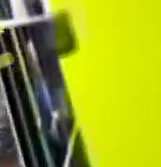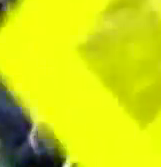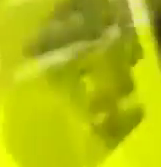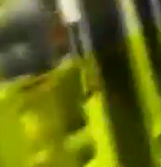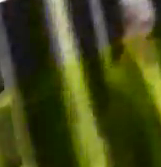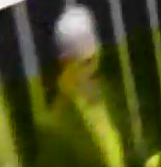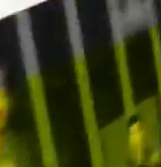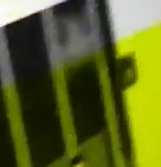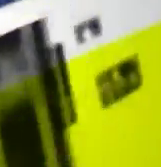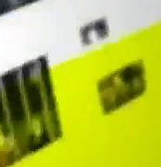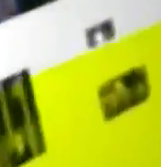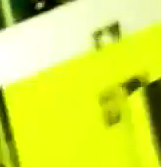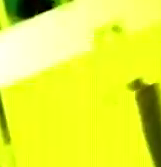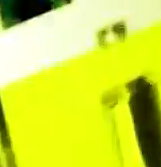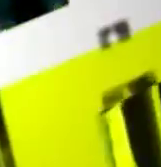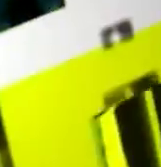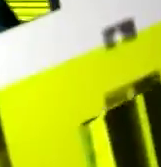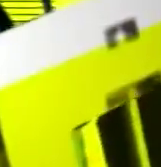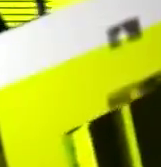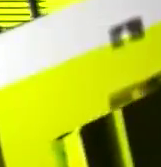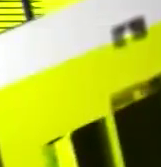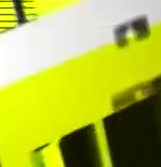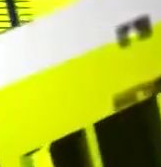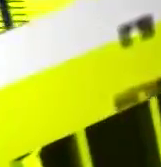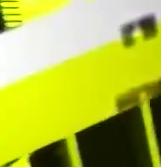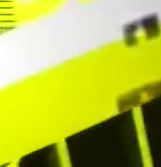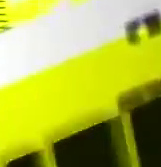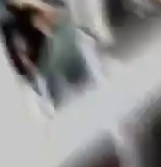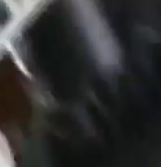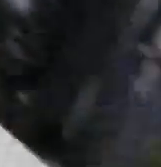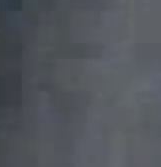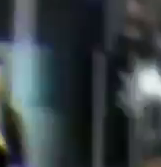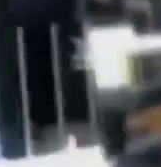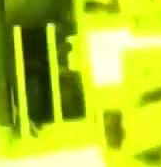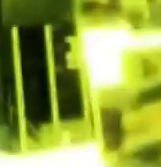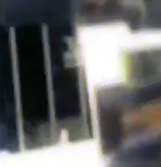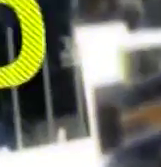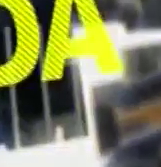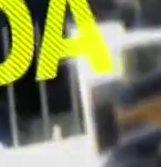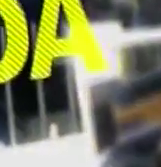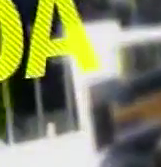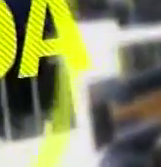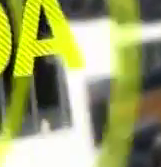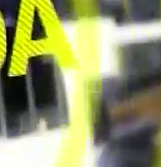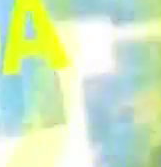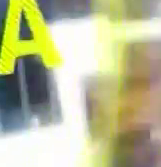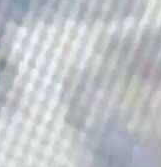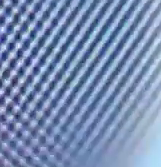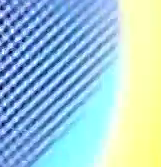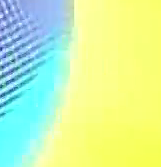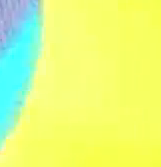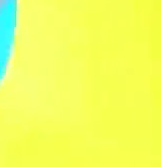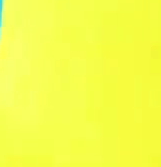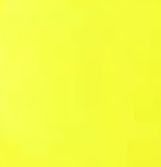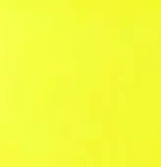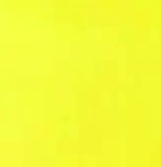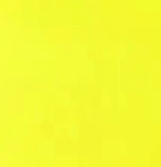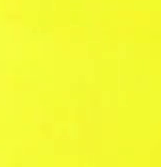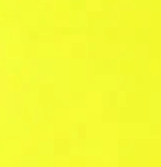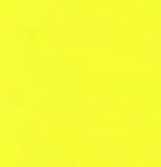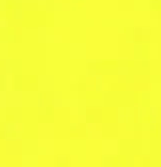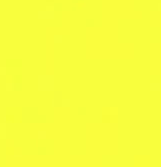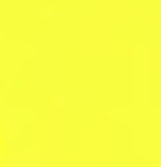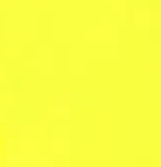sejam menos importantes. Um segundo encaminhamento. Ministério de Santos, no meu estado de São Paulo.